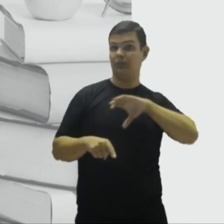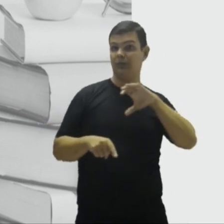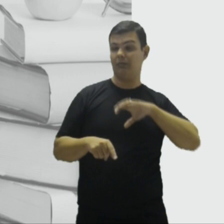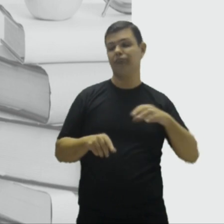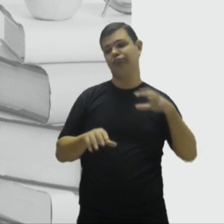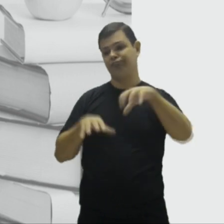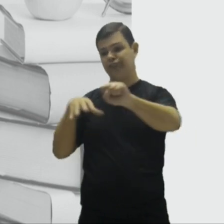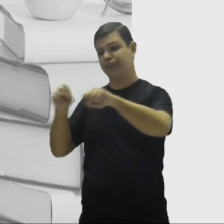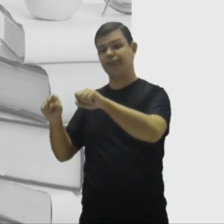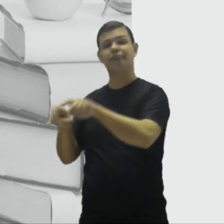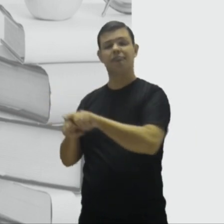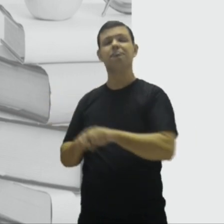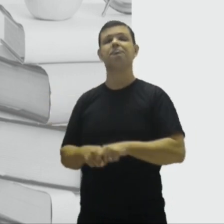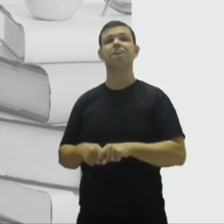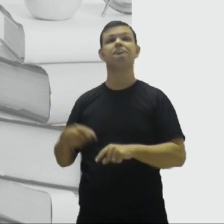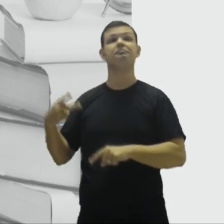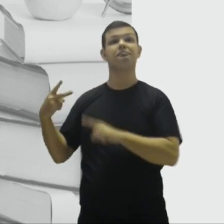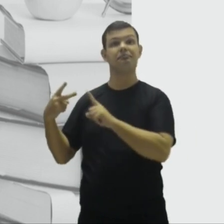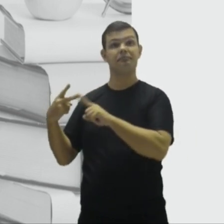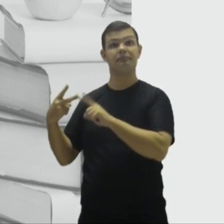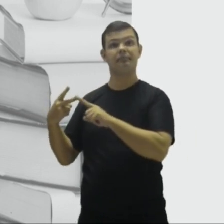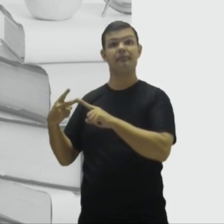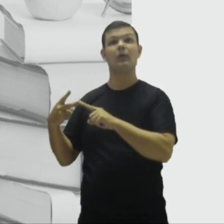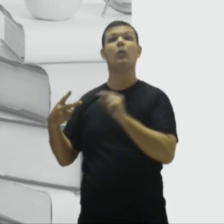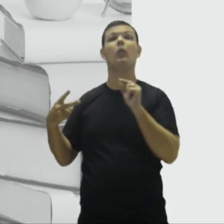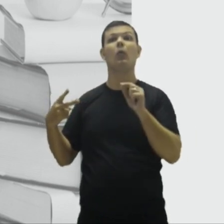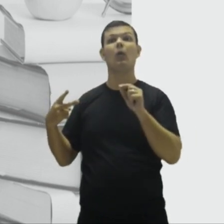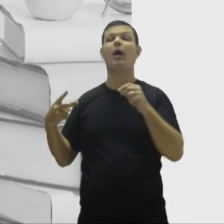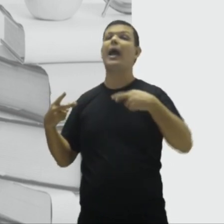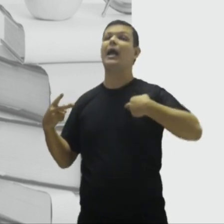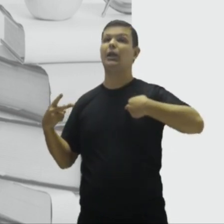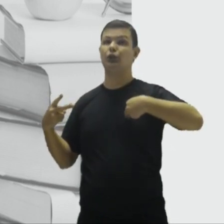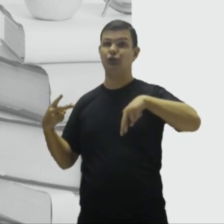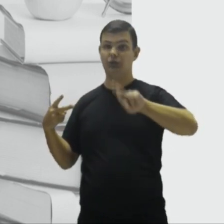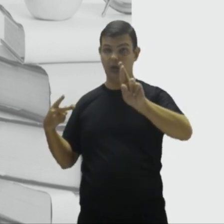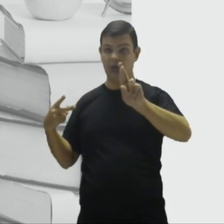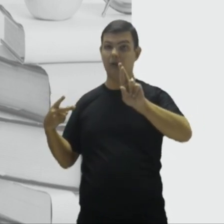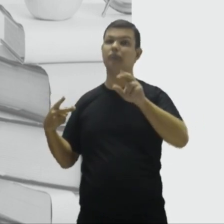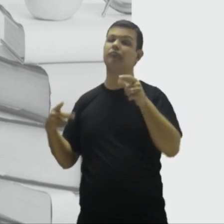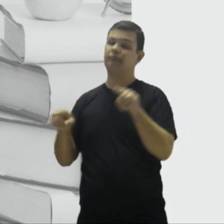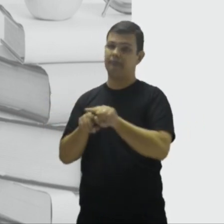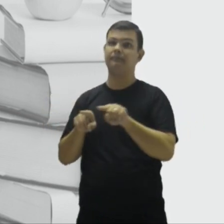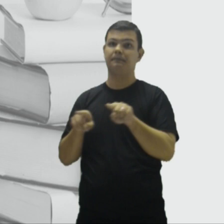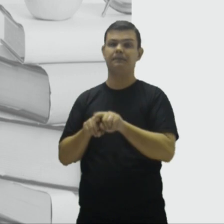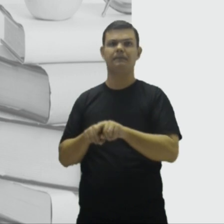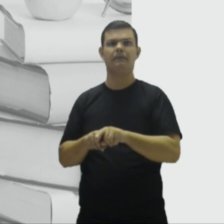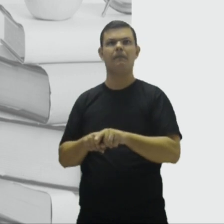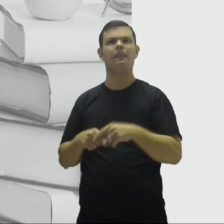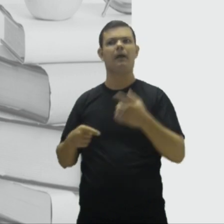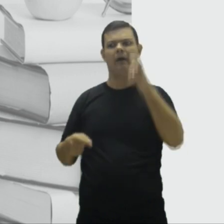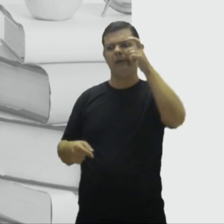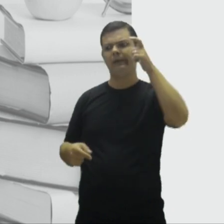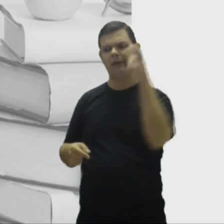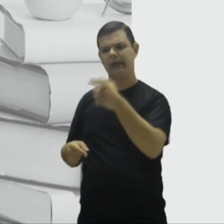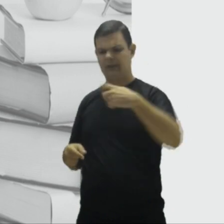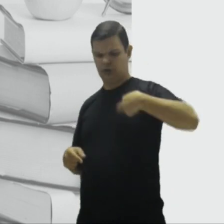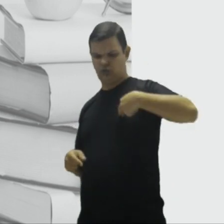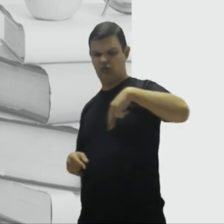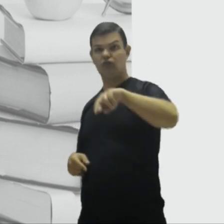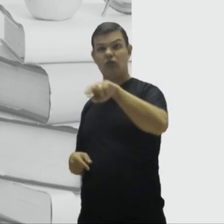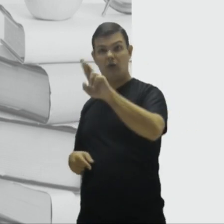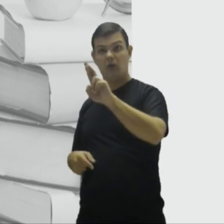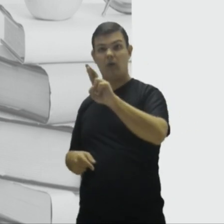instalavam. Próximo, tinham interesses religiosos. Professor, então quer dizer que eles vinham para trazer